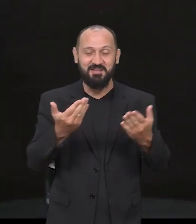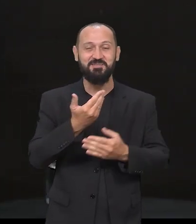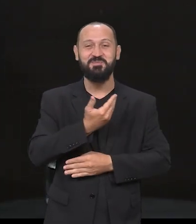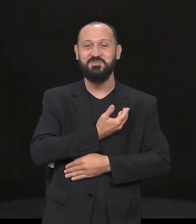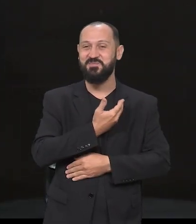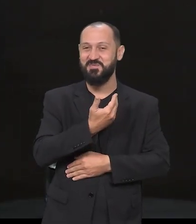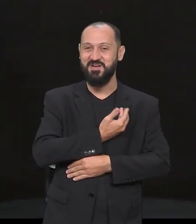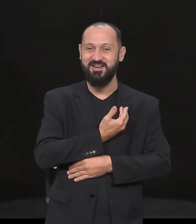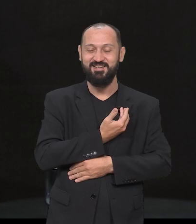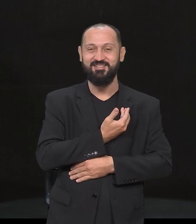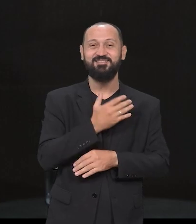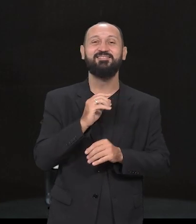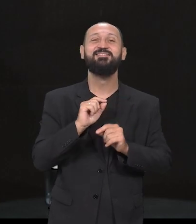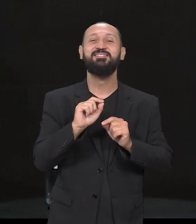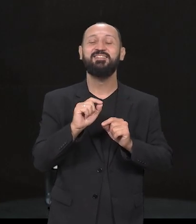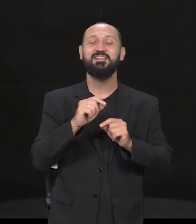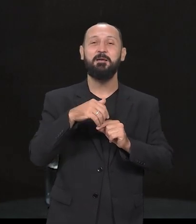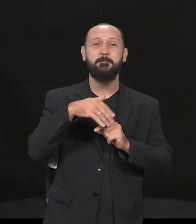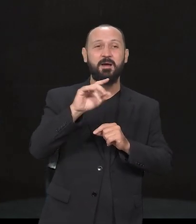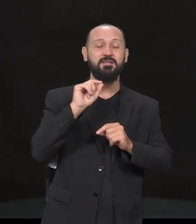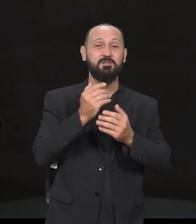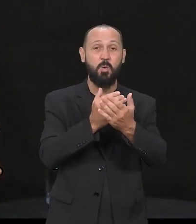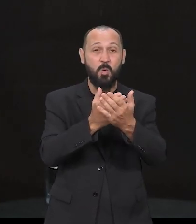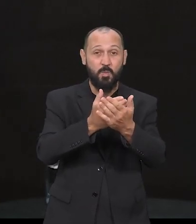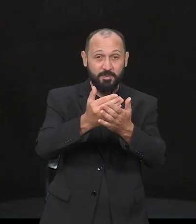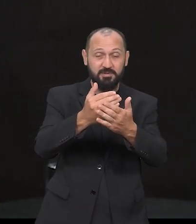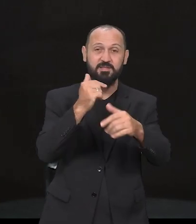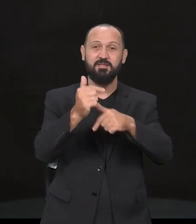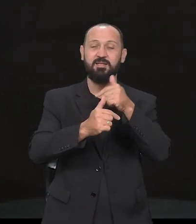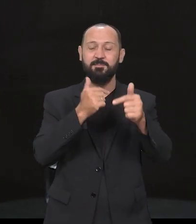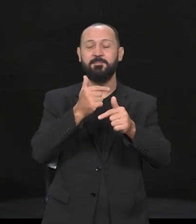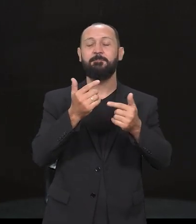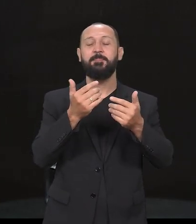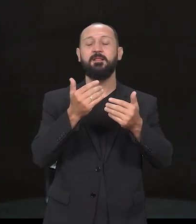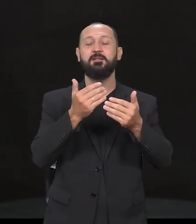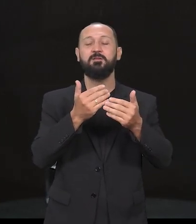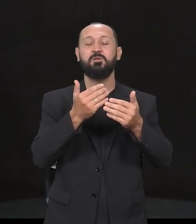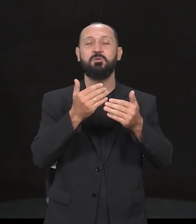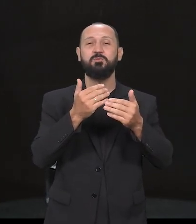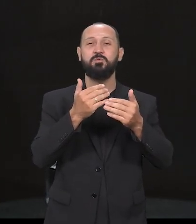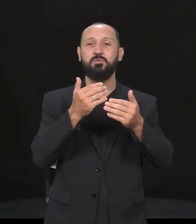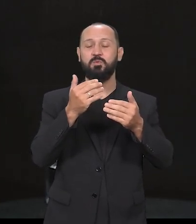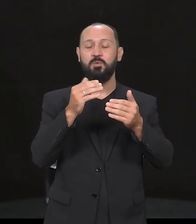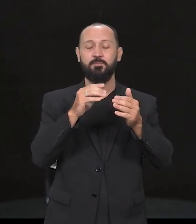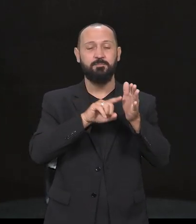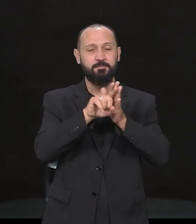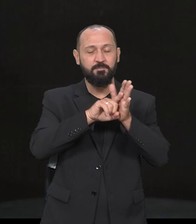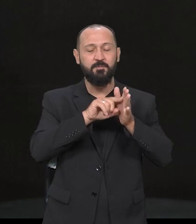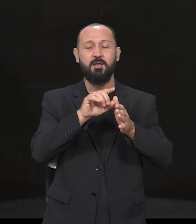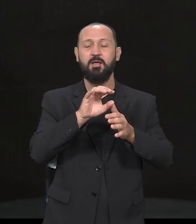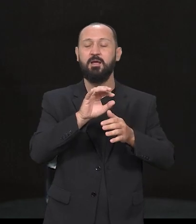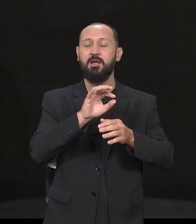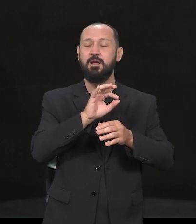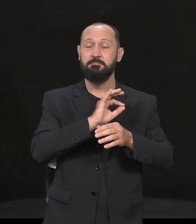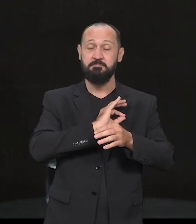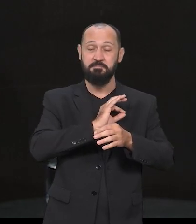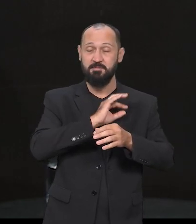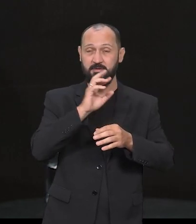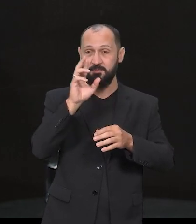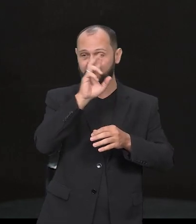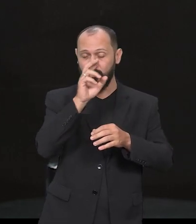colegas, principalmente os que estão entrando, né, na perícia agora, do concurso